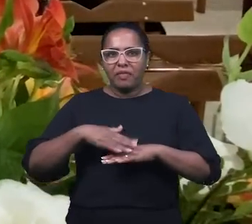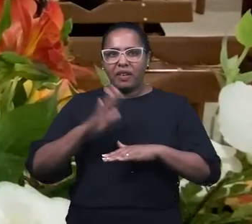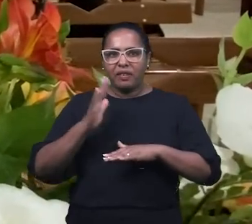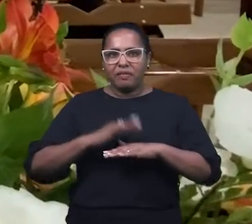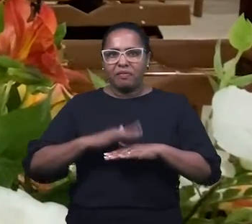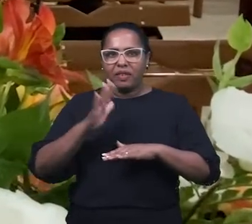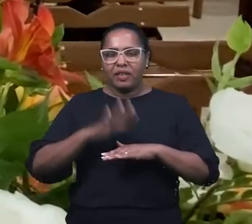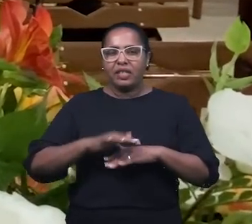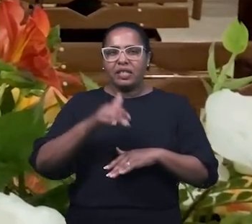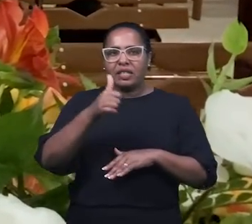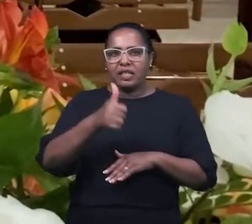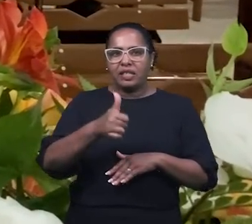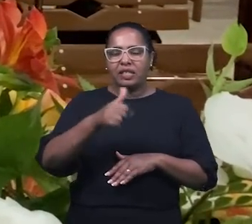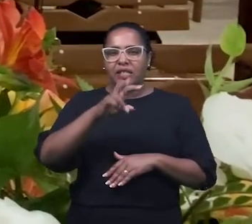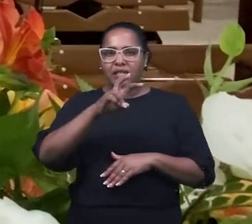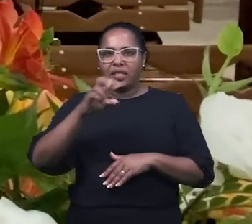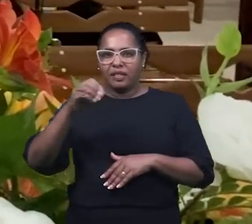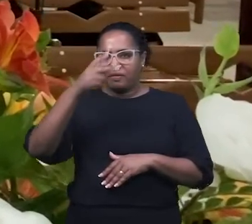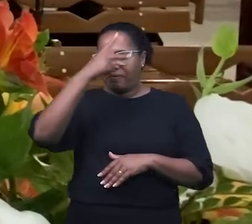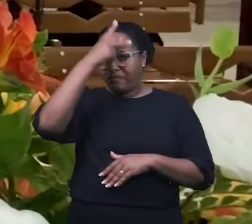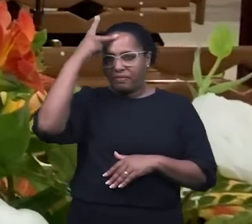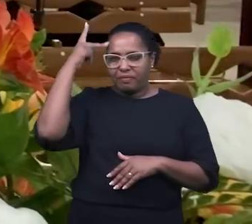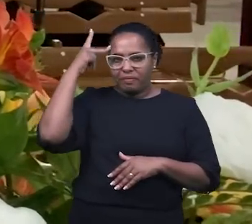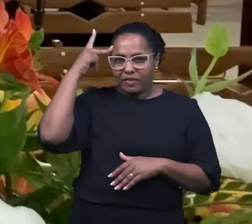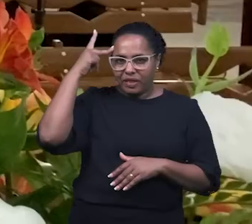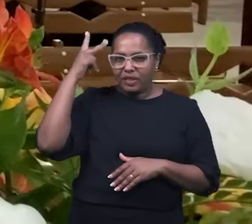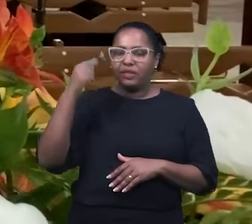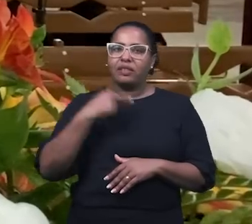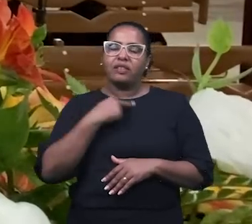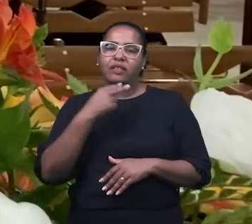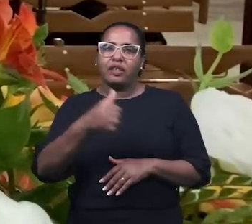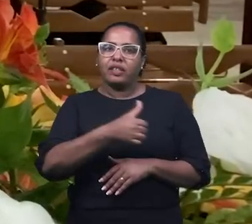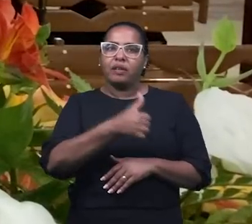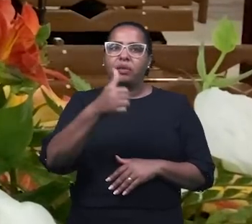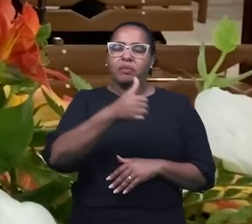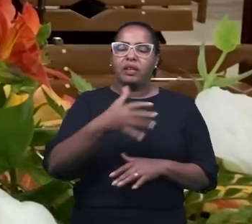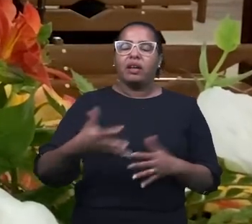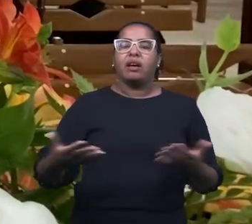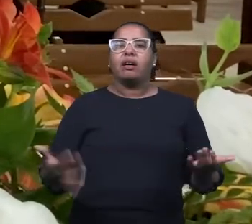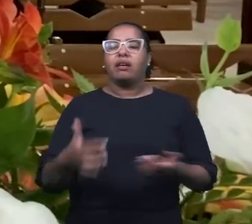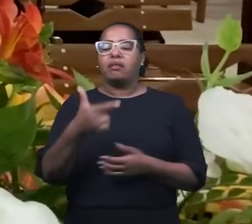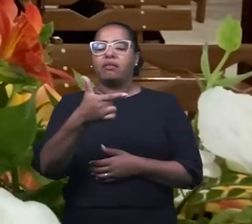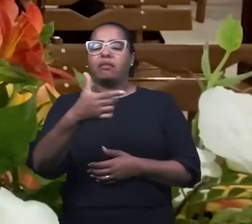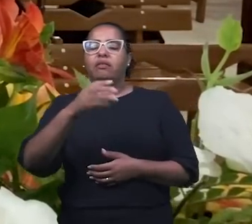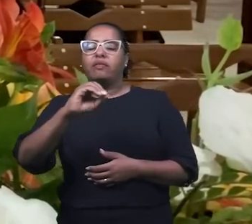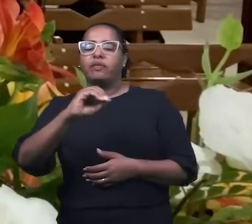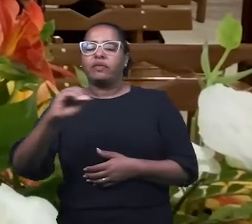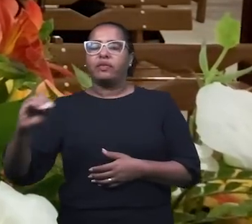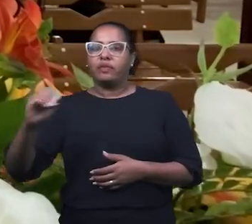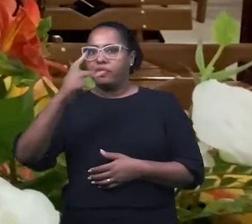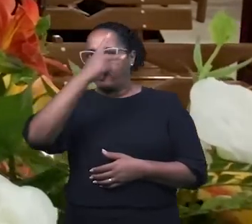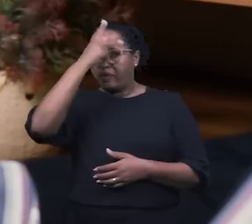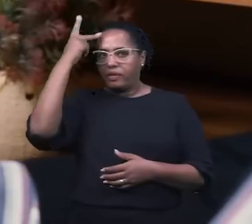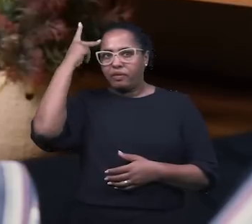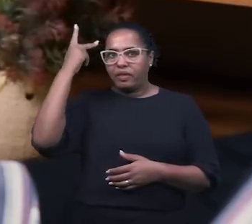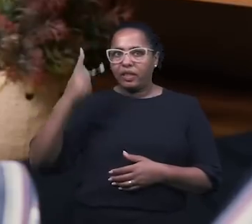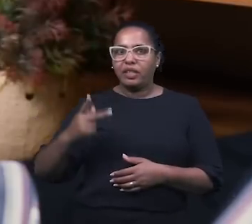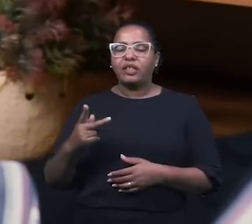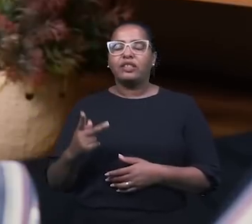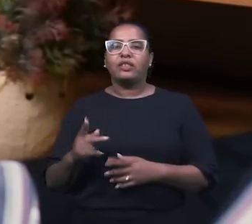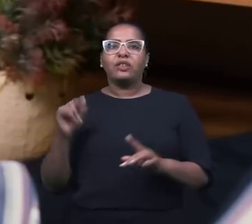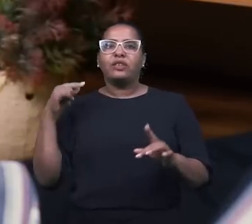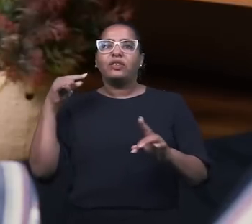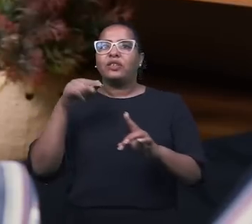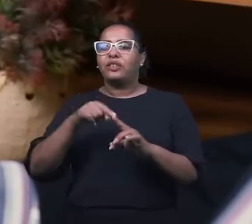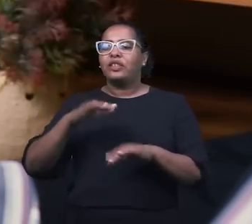como nós tivemos 150 pessoas, né, 150 vozes na primeira, agora já tivemos 200, então a tendência